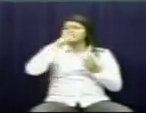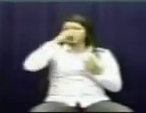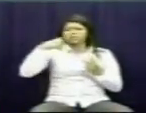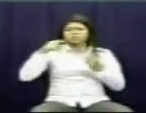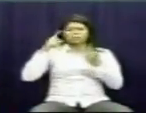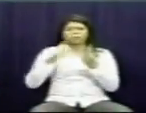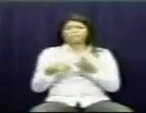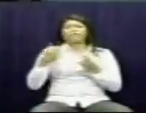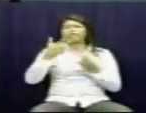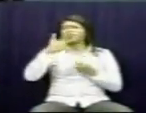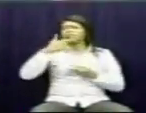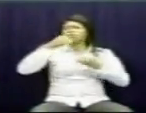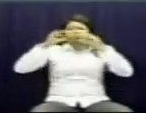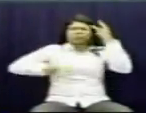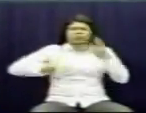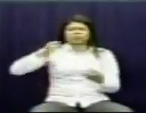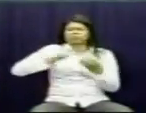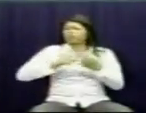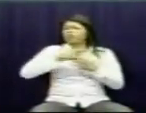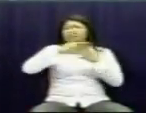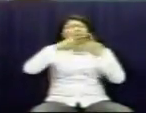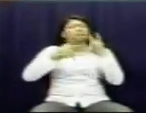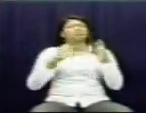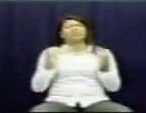defensores públicos, falta tudo.